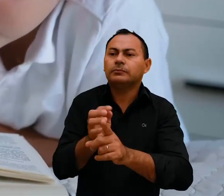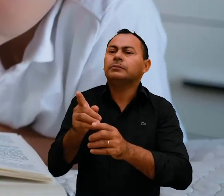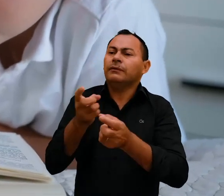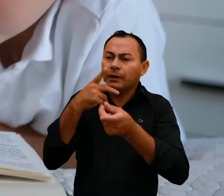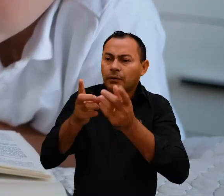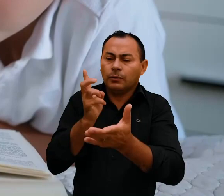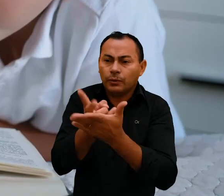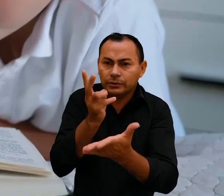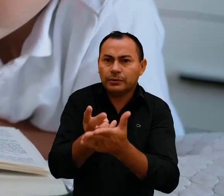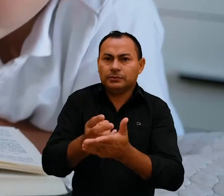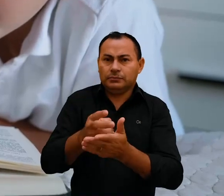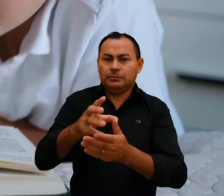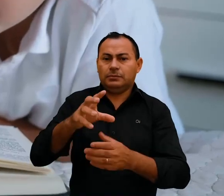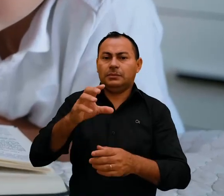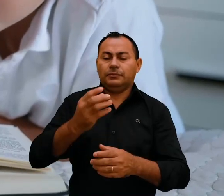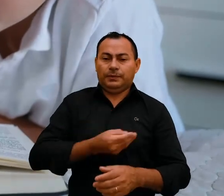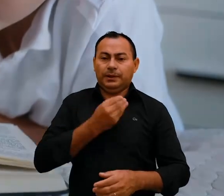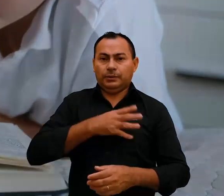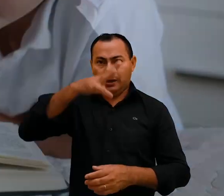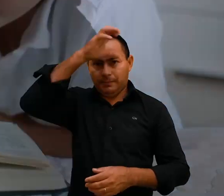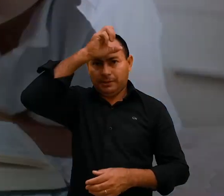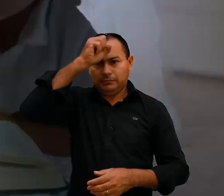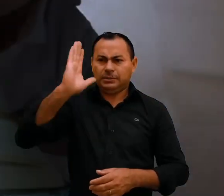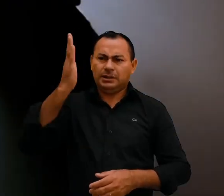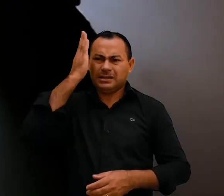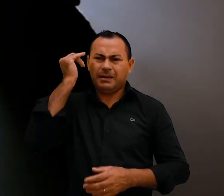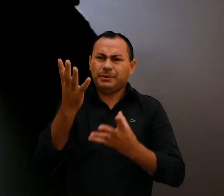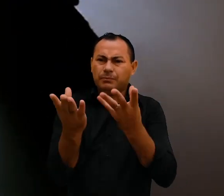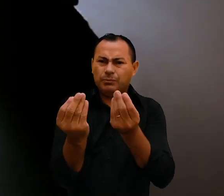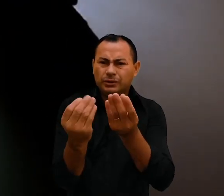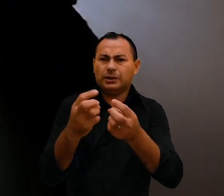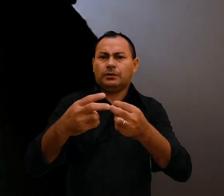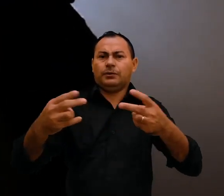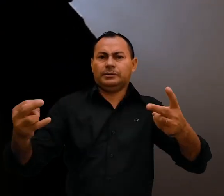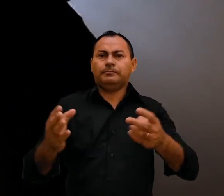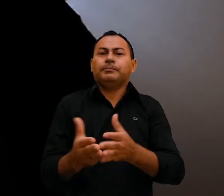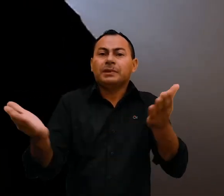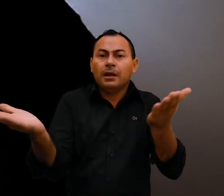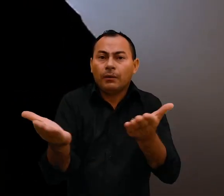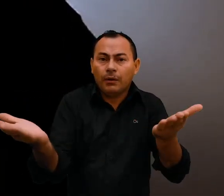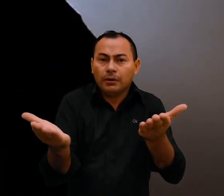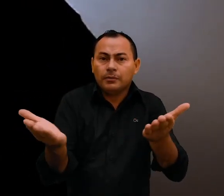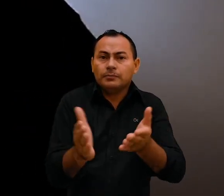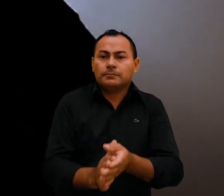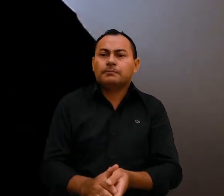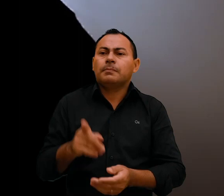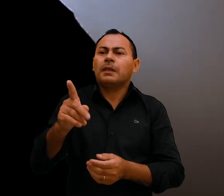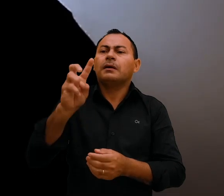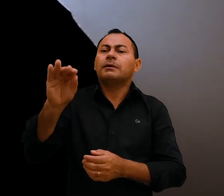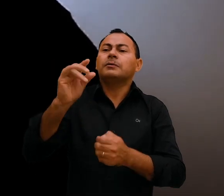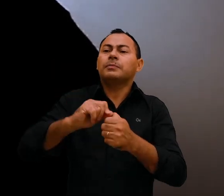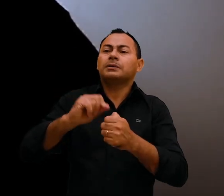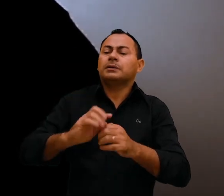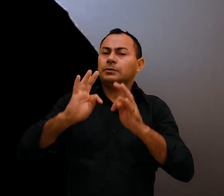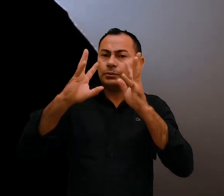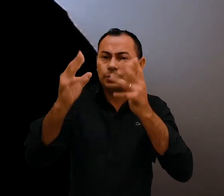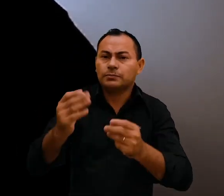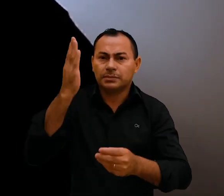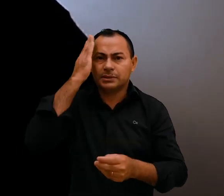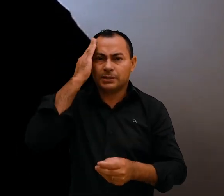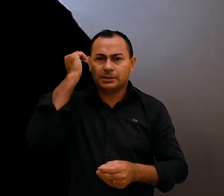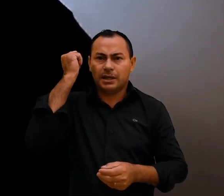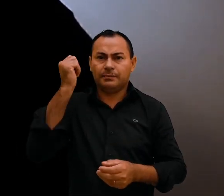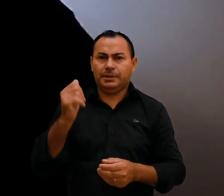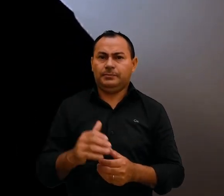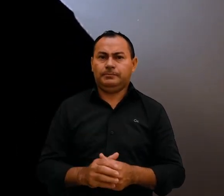continue naquilo que você aprendeu Timóteo você já sabe tanta coisa e agora o que você vai